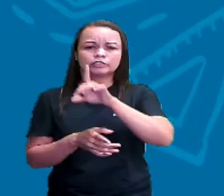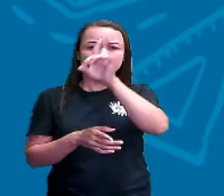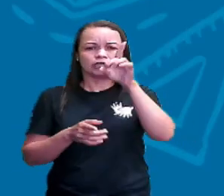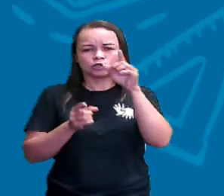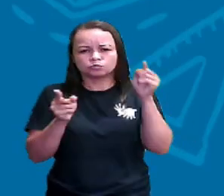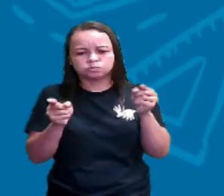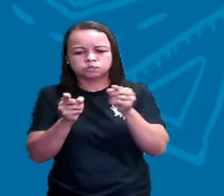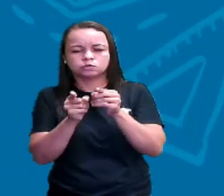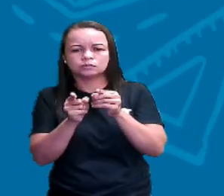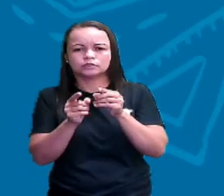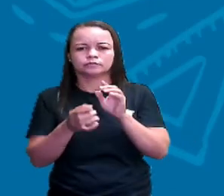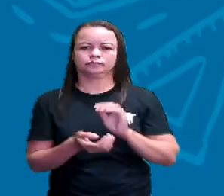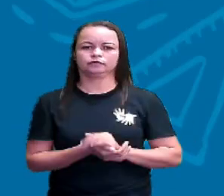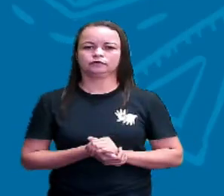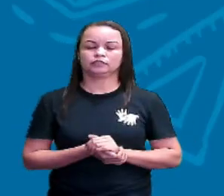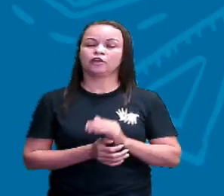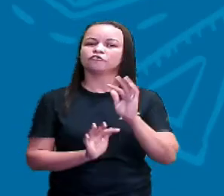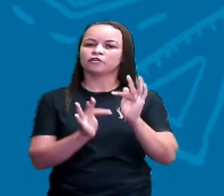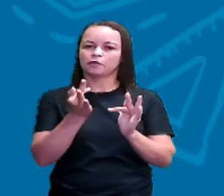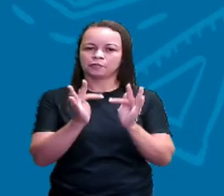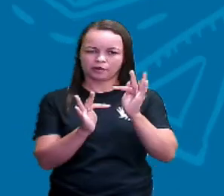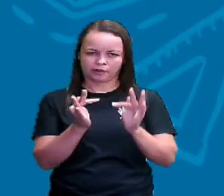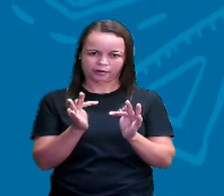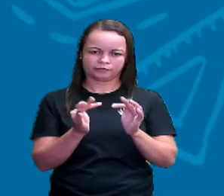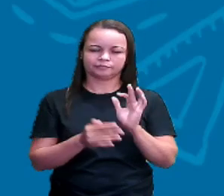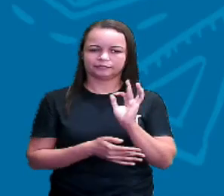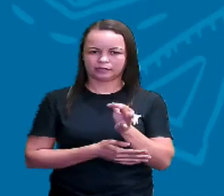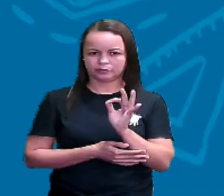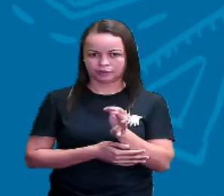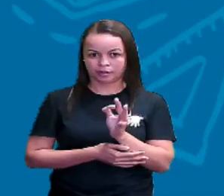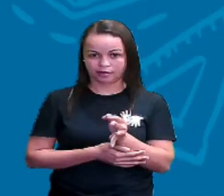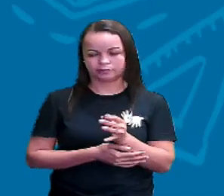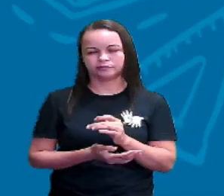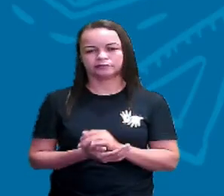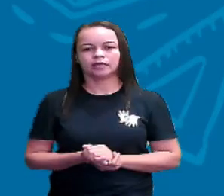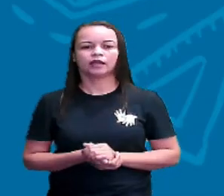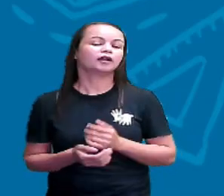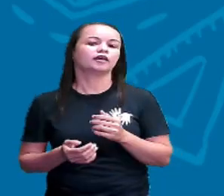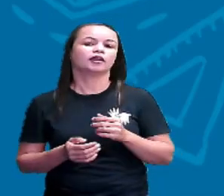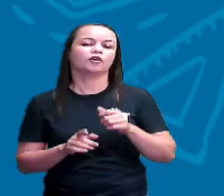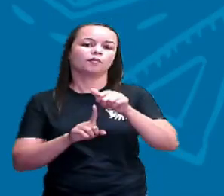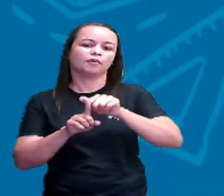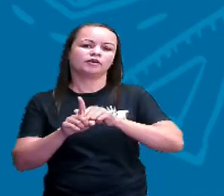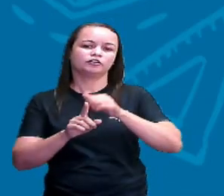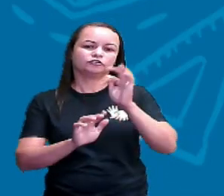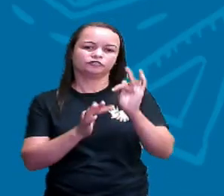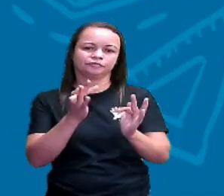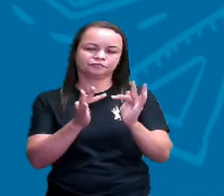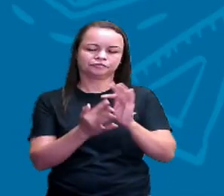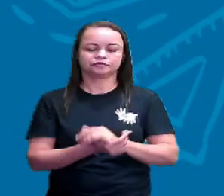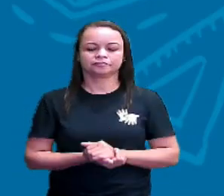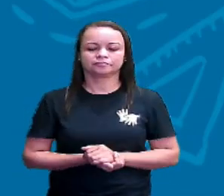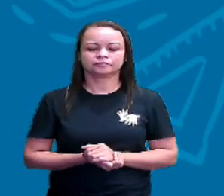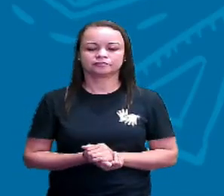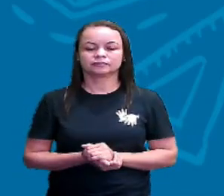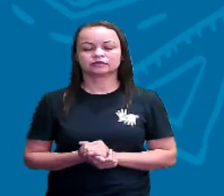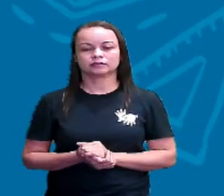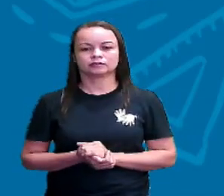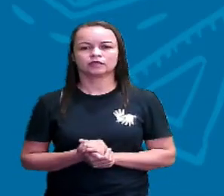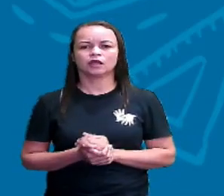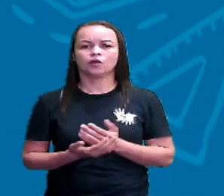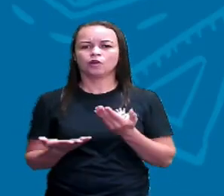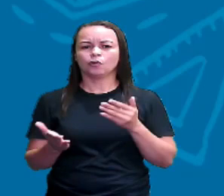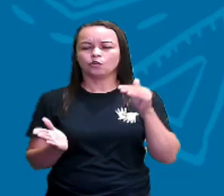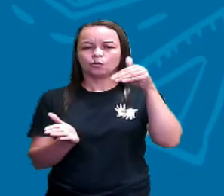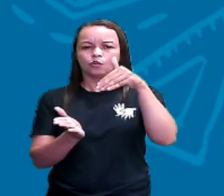dias? Fevereiro, tá certo? Que é o mês de fevereiro. Qual é o último